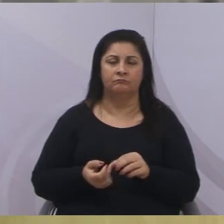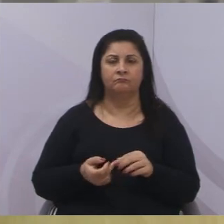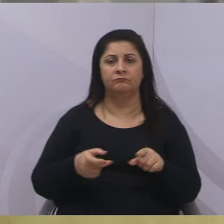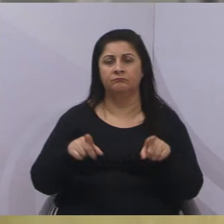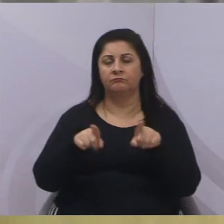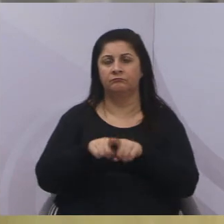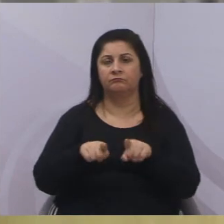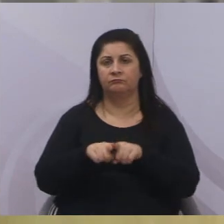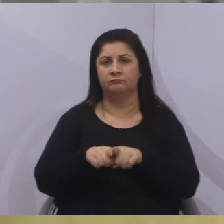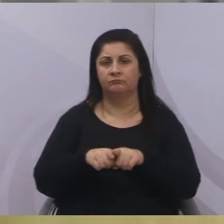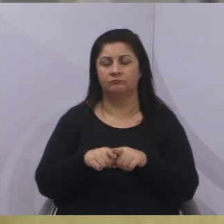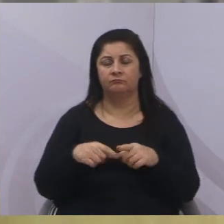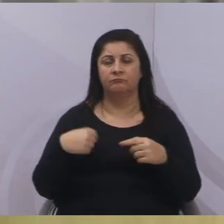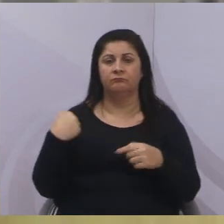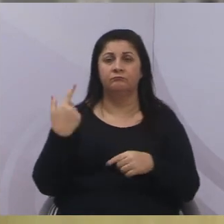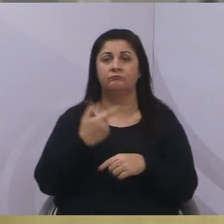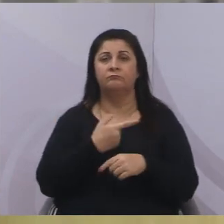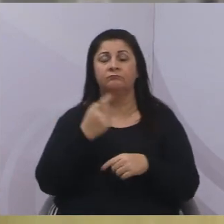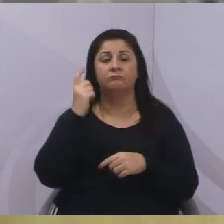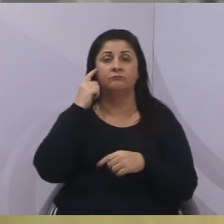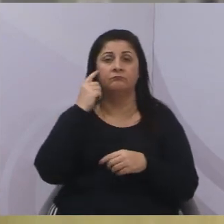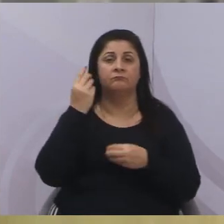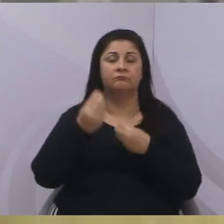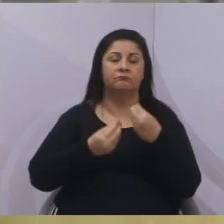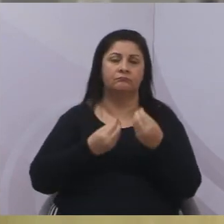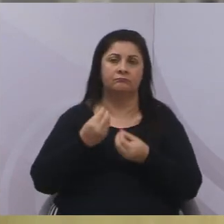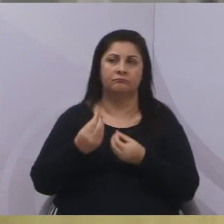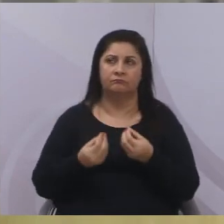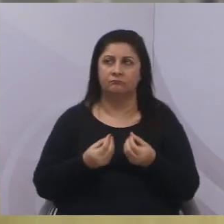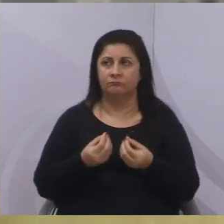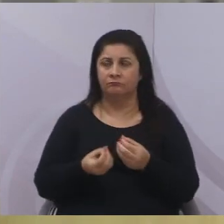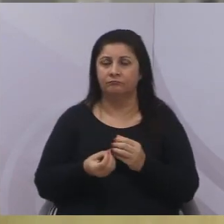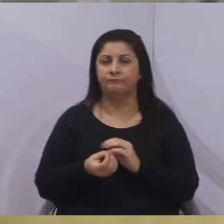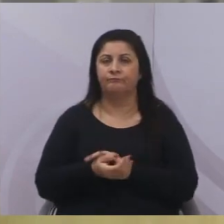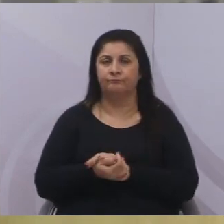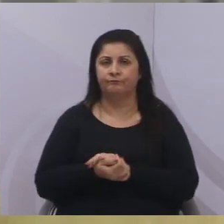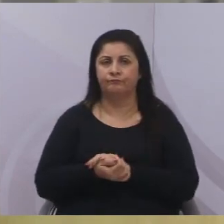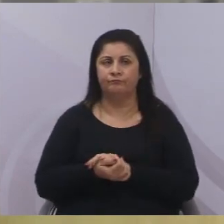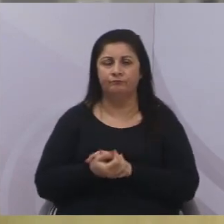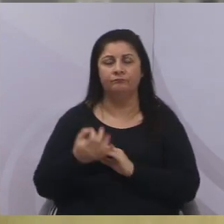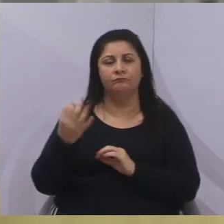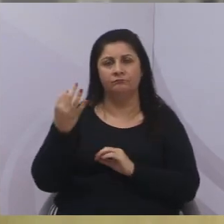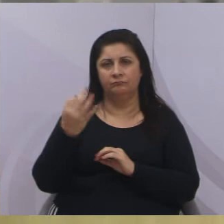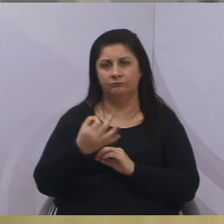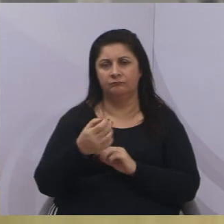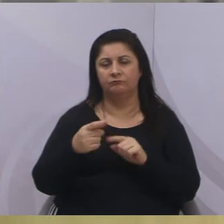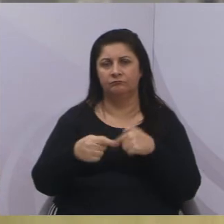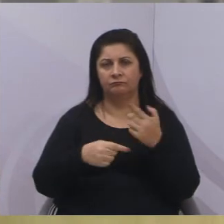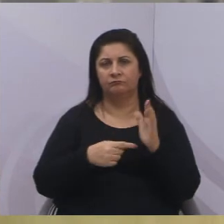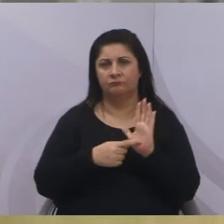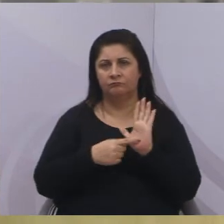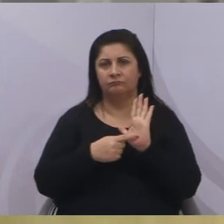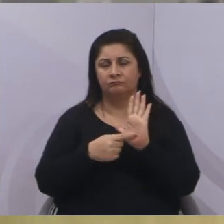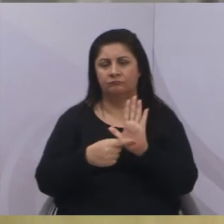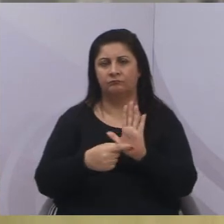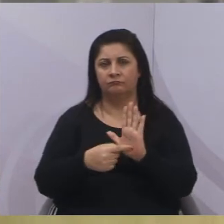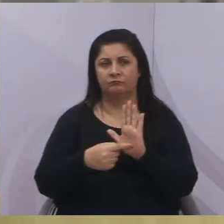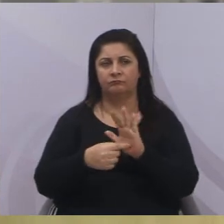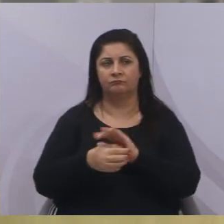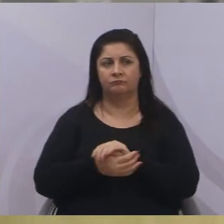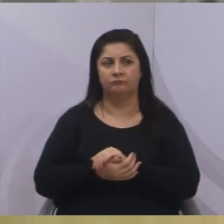Paralelamente a isso, a gente está pensando em outras alternativas que certamente serão apresentadas a